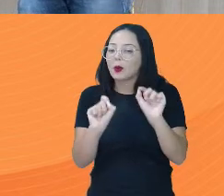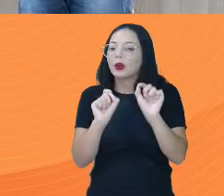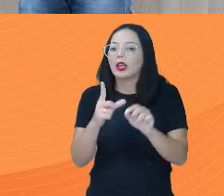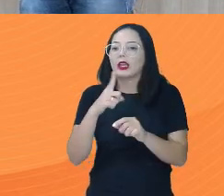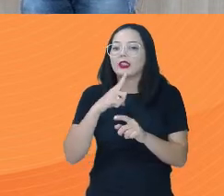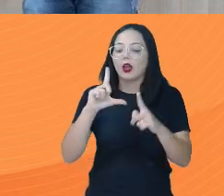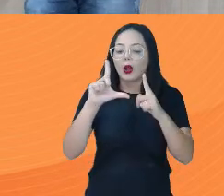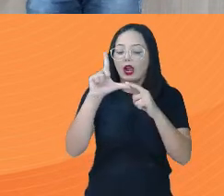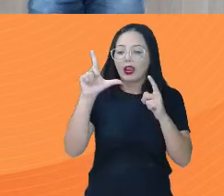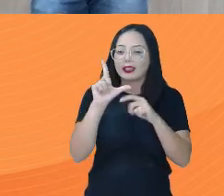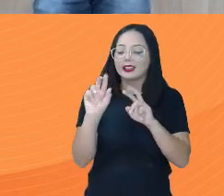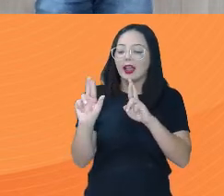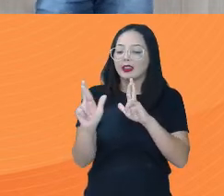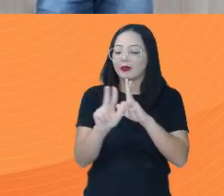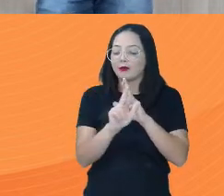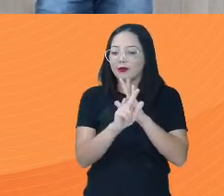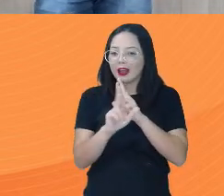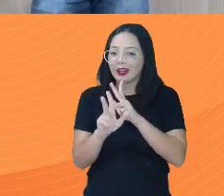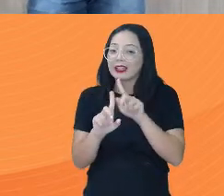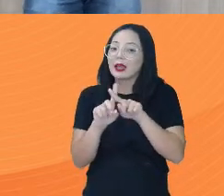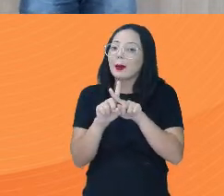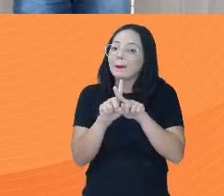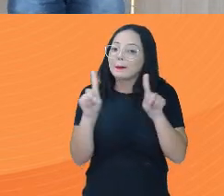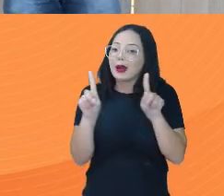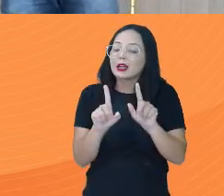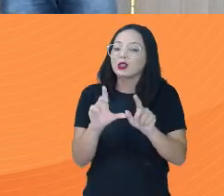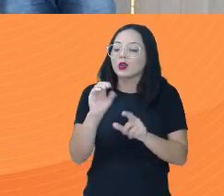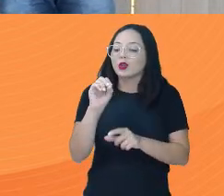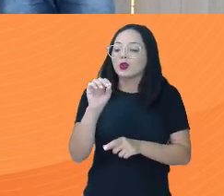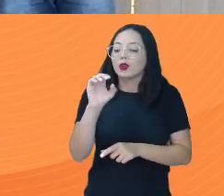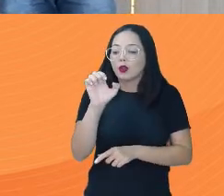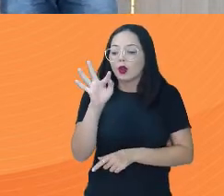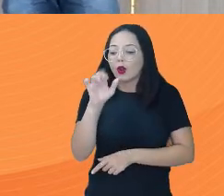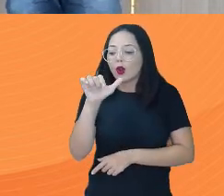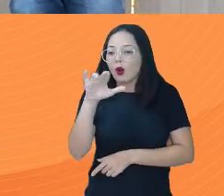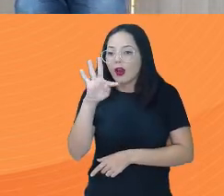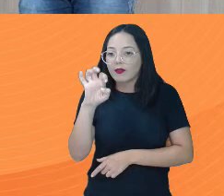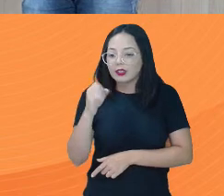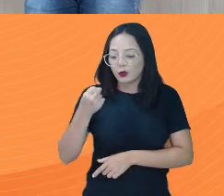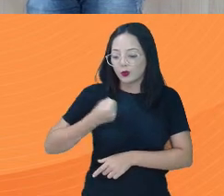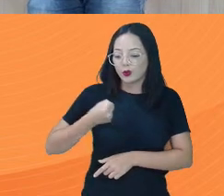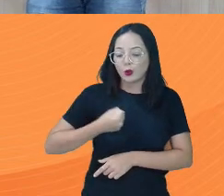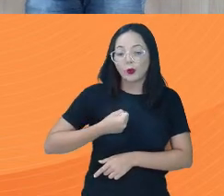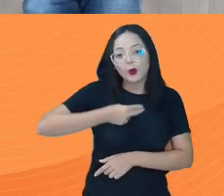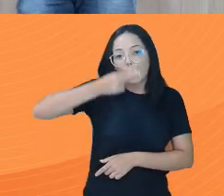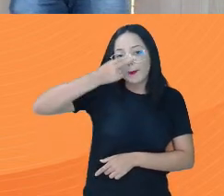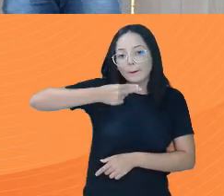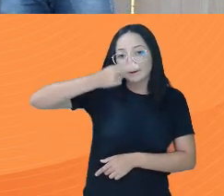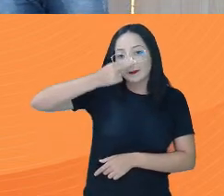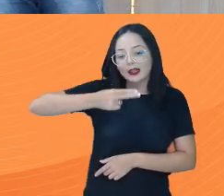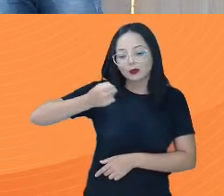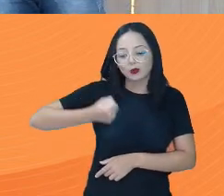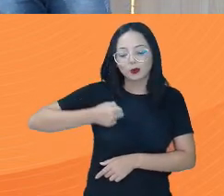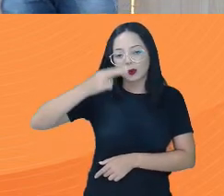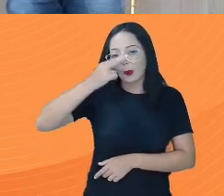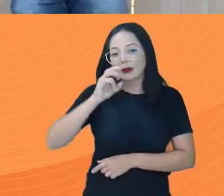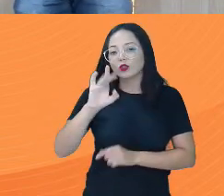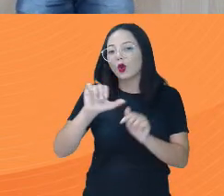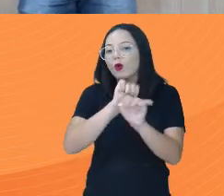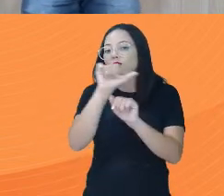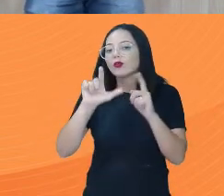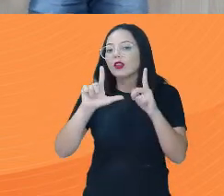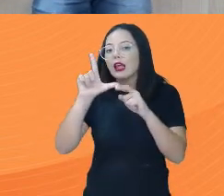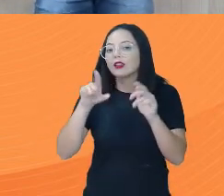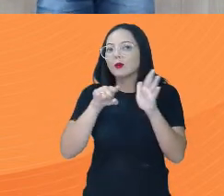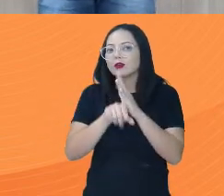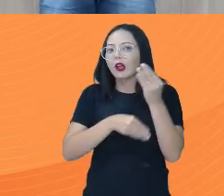tenho letrinhas diferentes, mas os coeficientes numéricos, eles são iguais. Tá joia? Então, como é que a gente vai